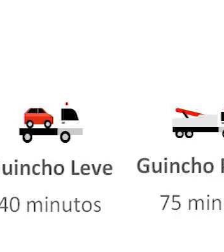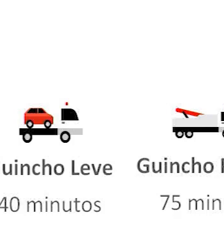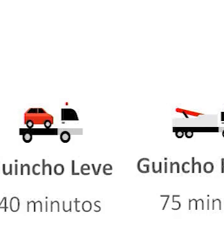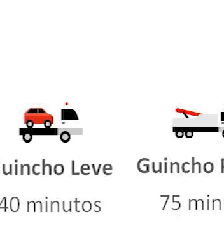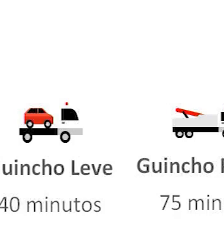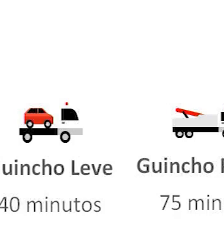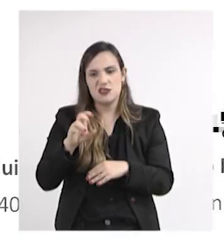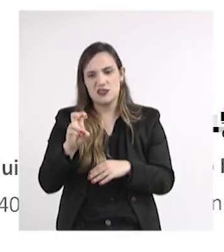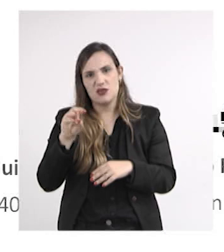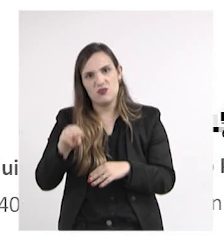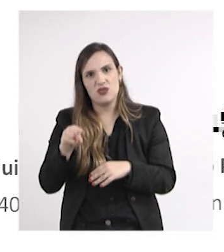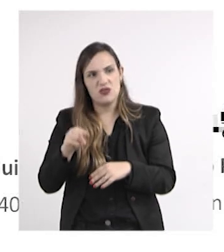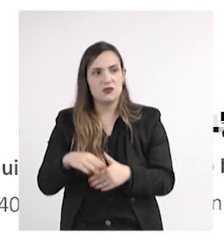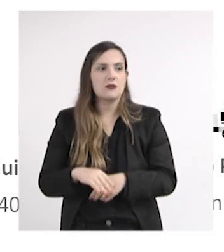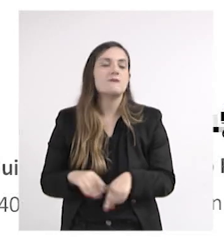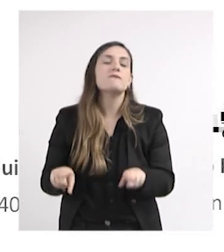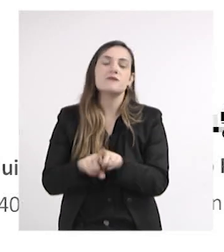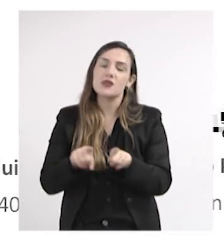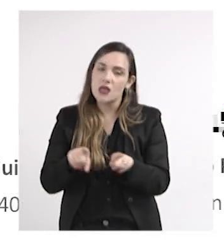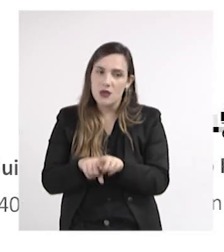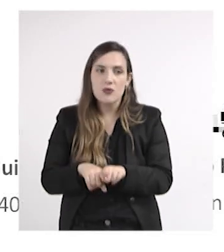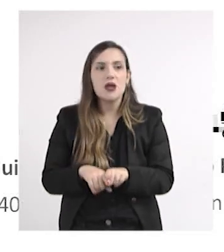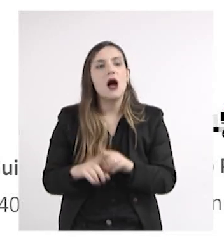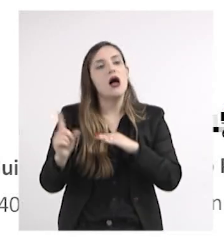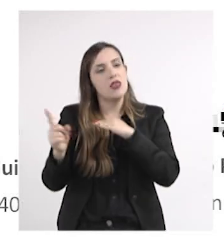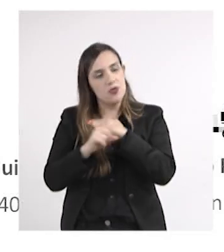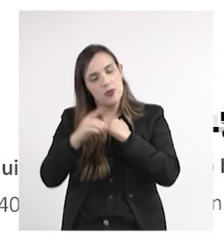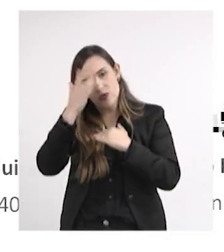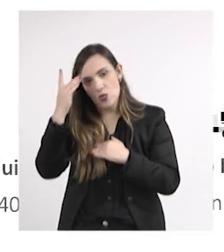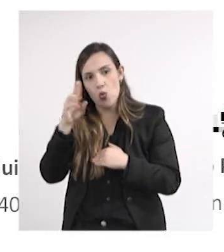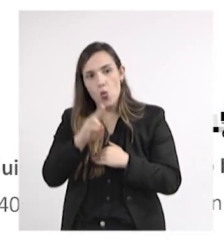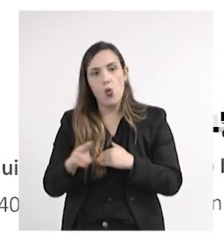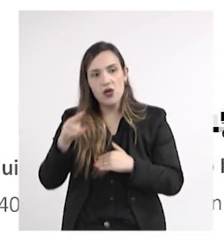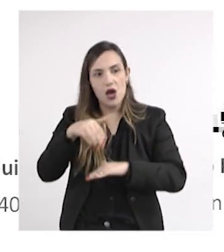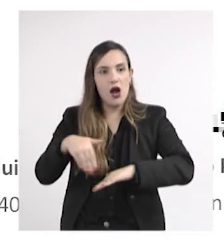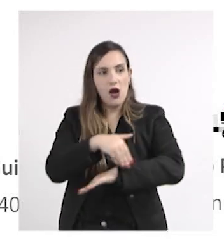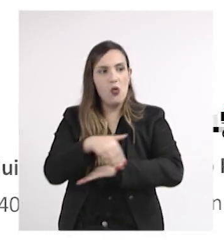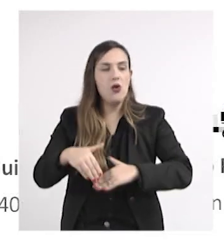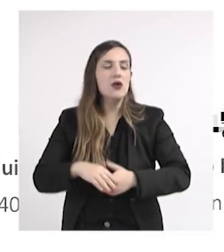e um serviço de atendimento ao usuário.